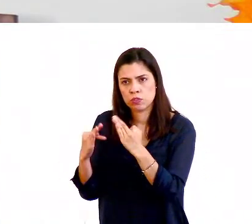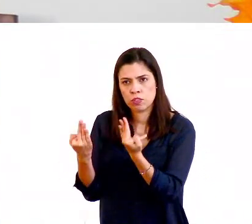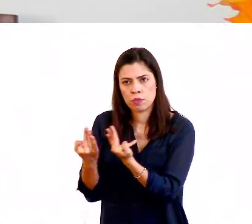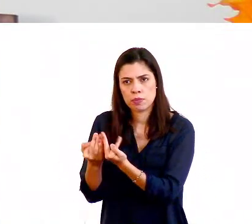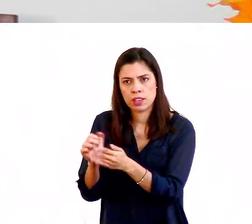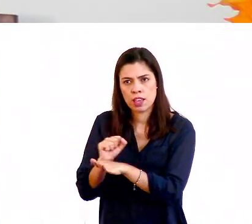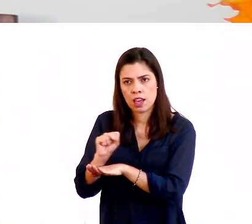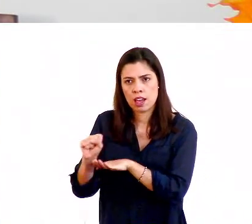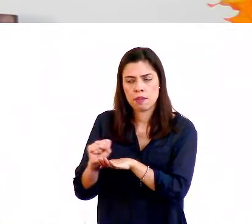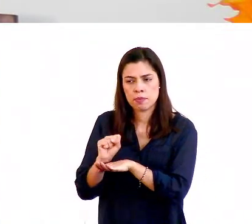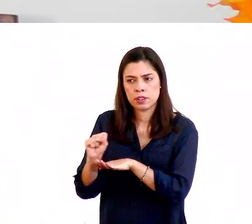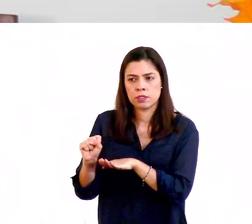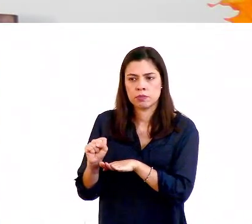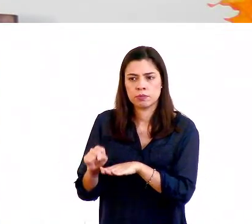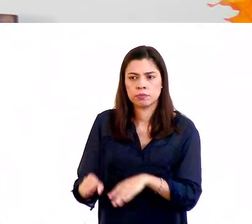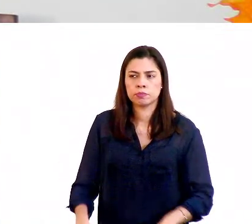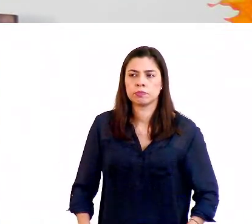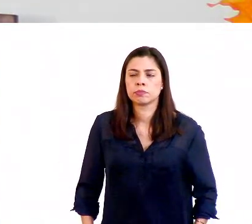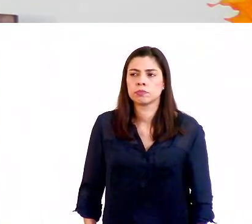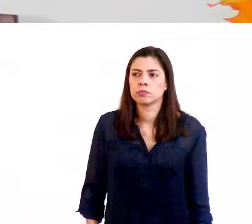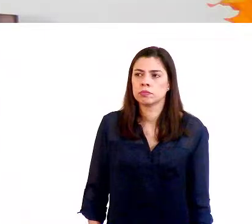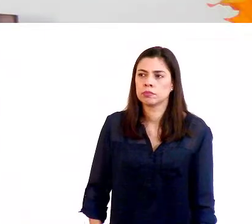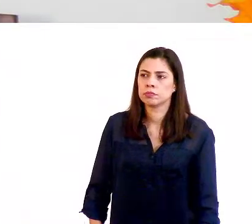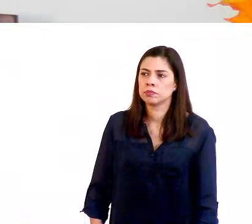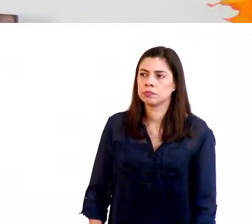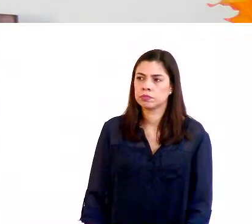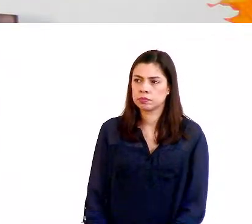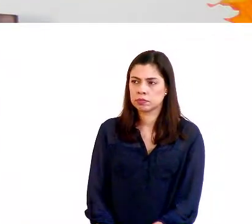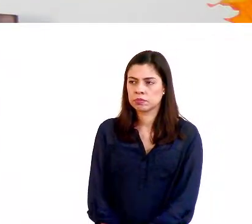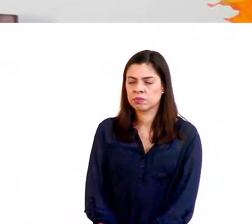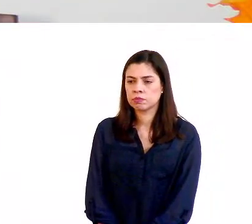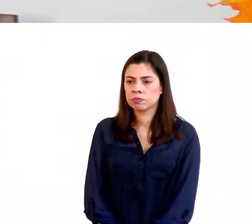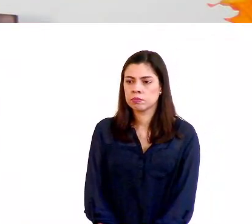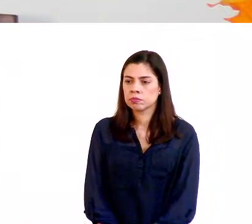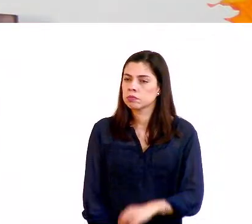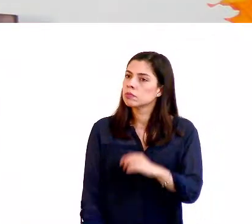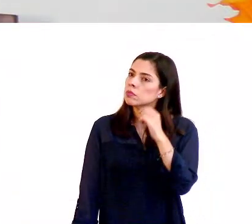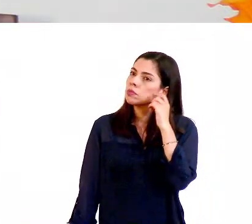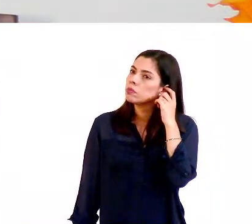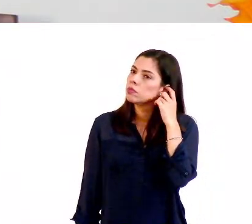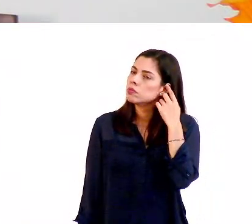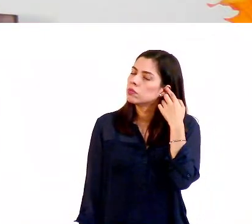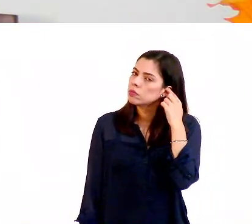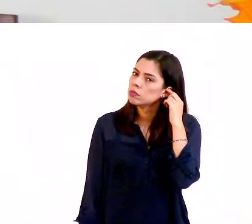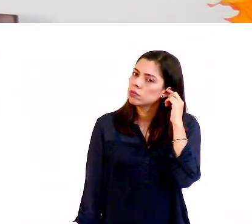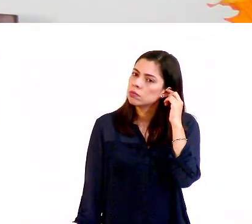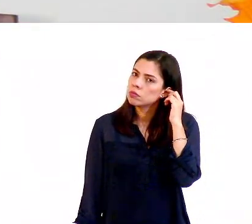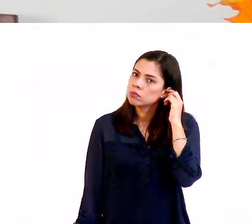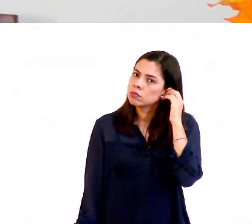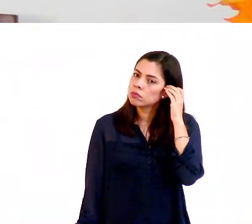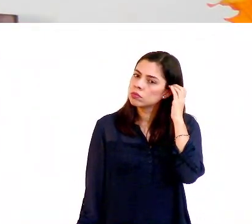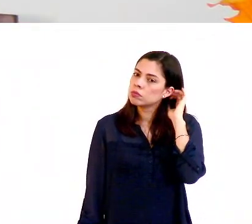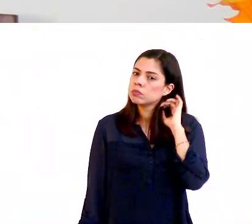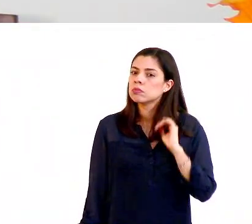A promessa é a primeira coisa, o juramento é a segunda. Notem, a promessa já não seria suficiente?